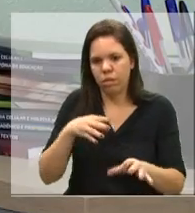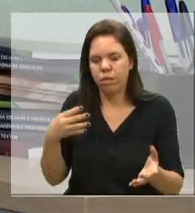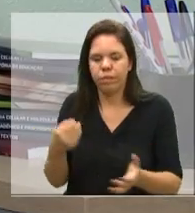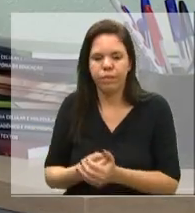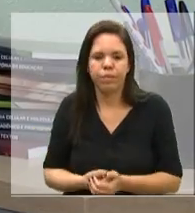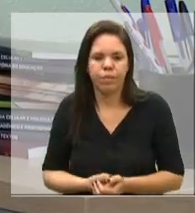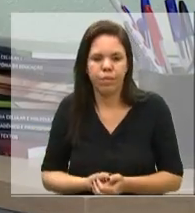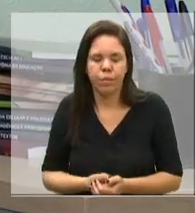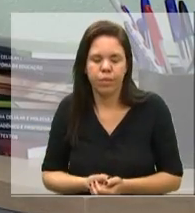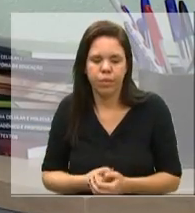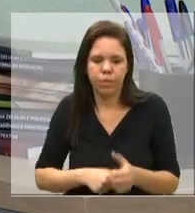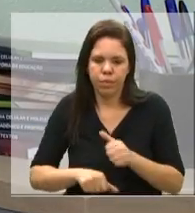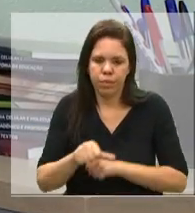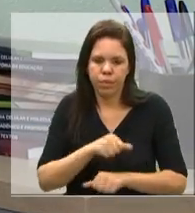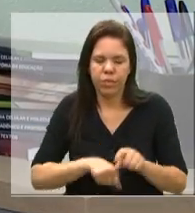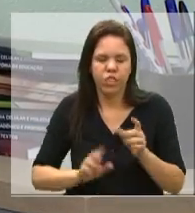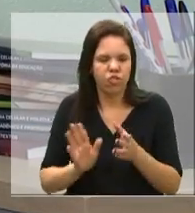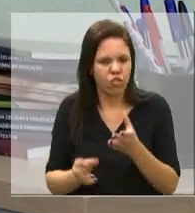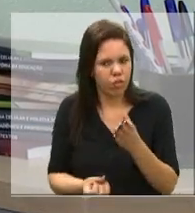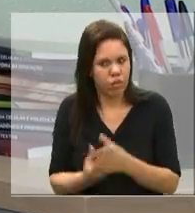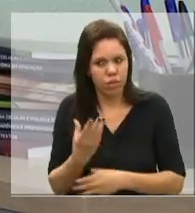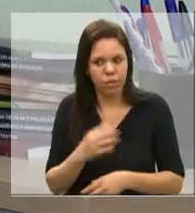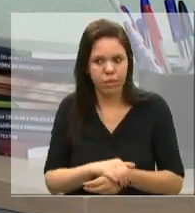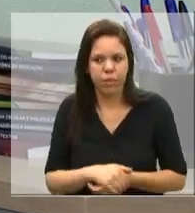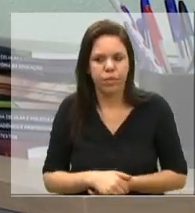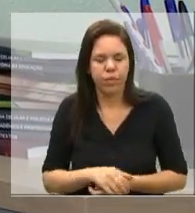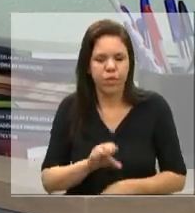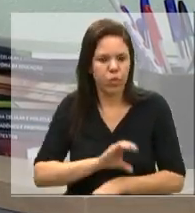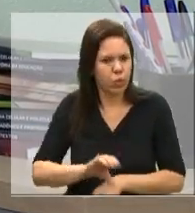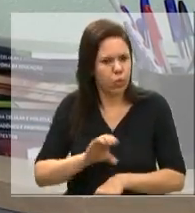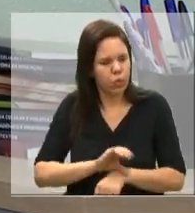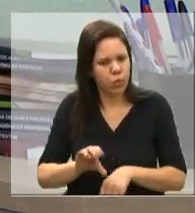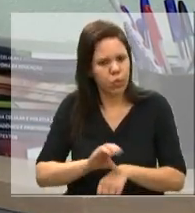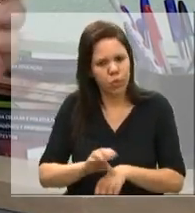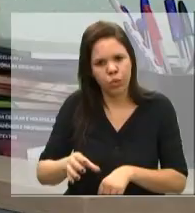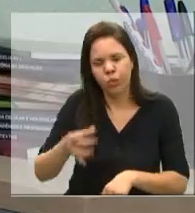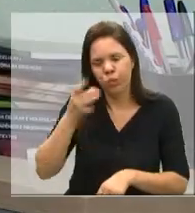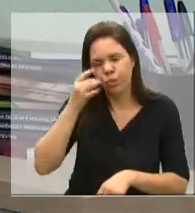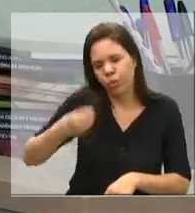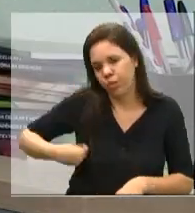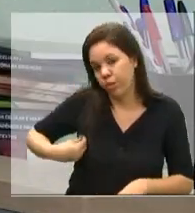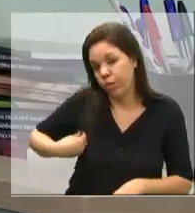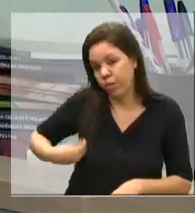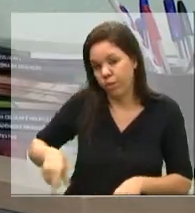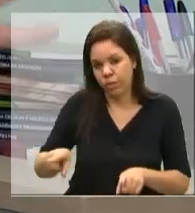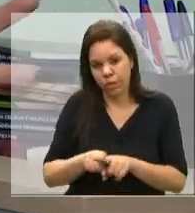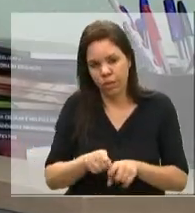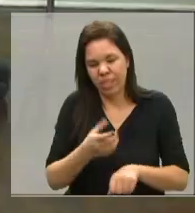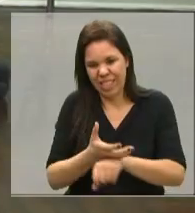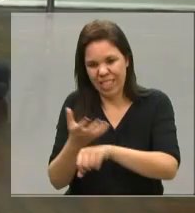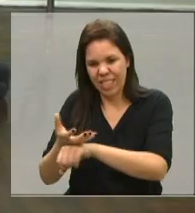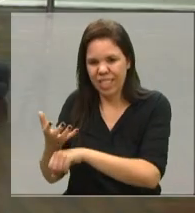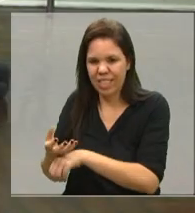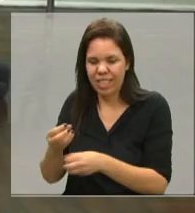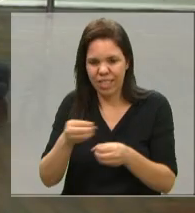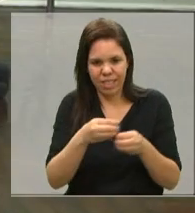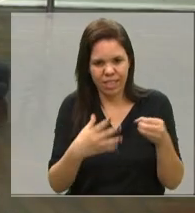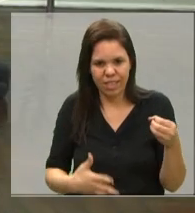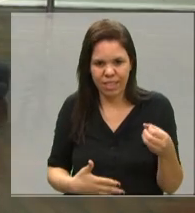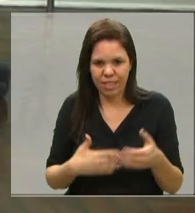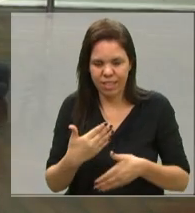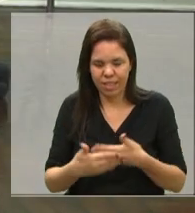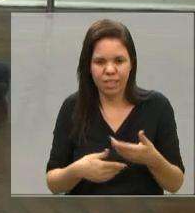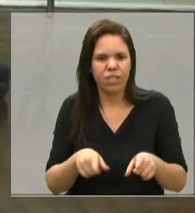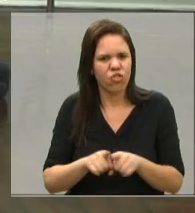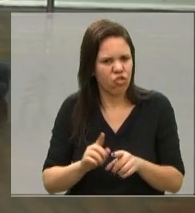né? O vice-versa já acontece, né? Cursos presenciais com disciplinas, com conteúdos, com módulos EAD,